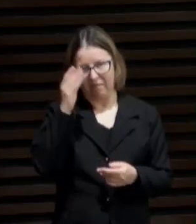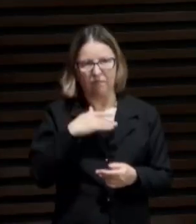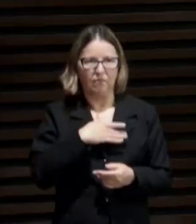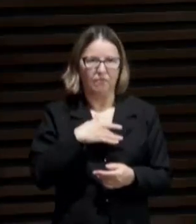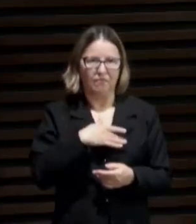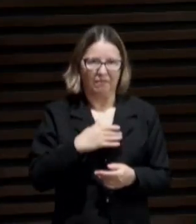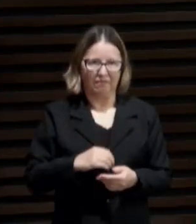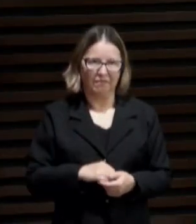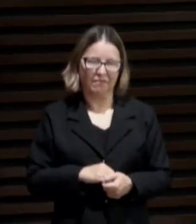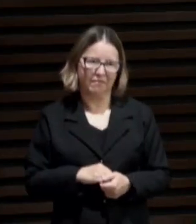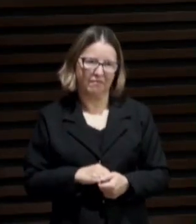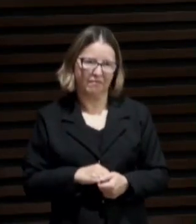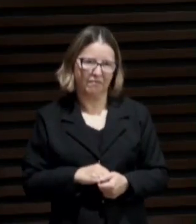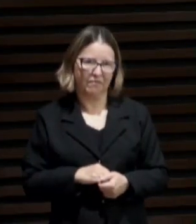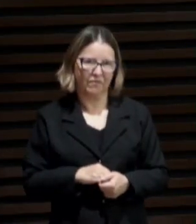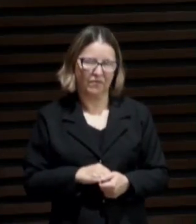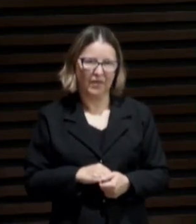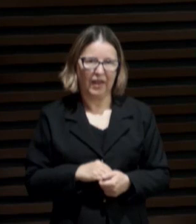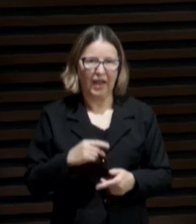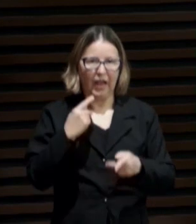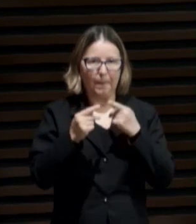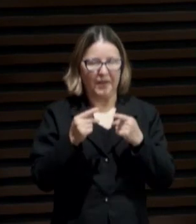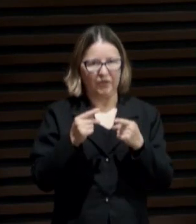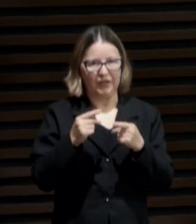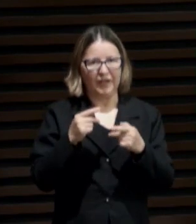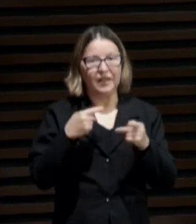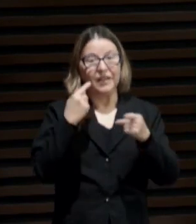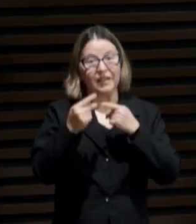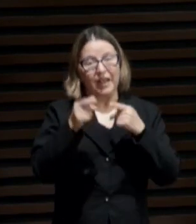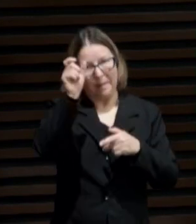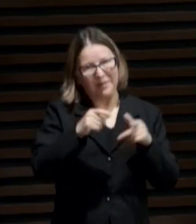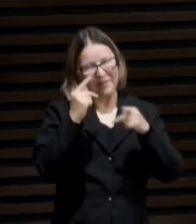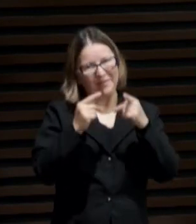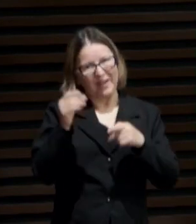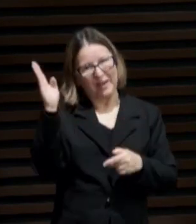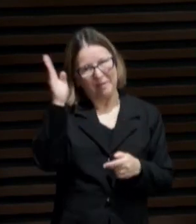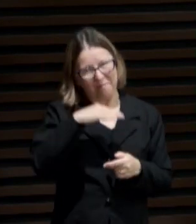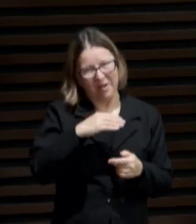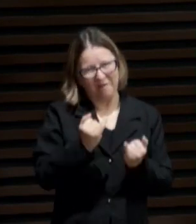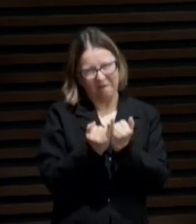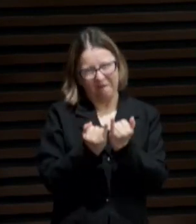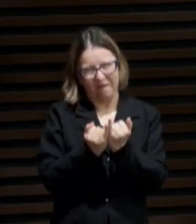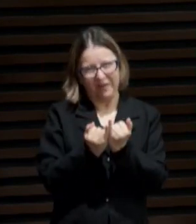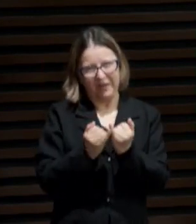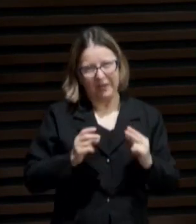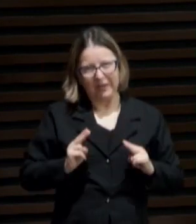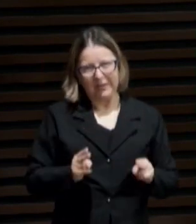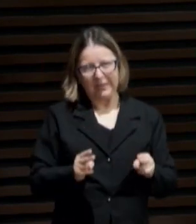Misericórdia. O difamador maldizente é aquele que ele vive falando mal dos